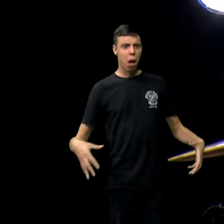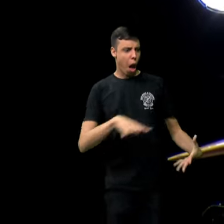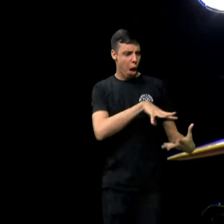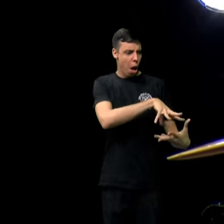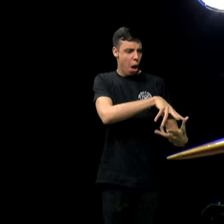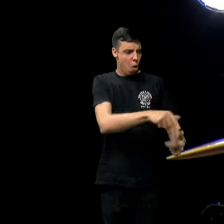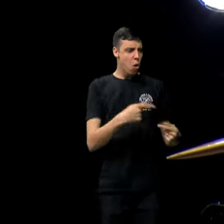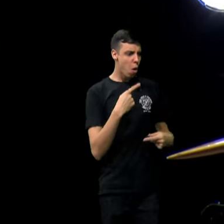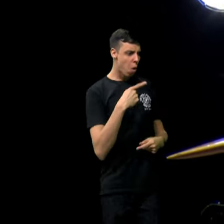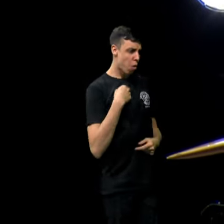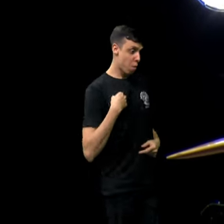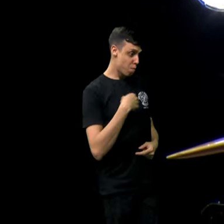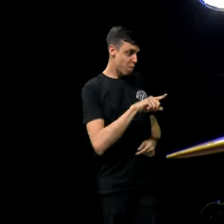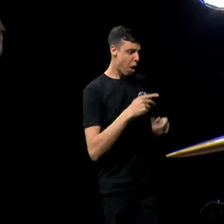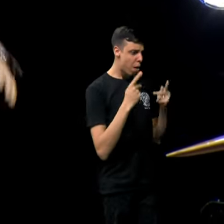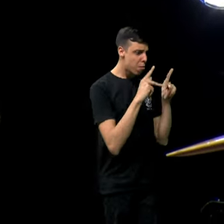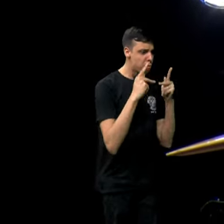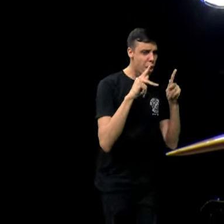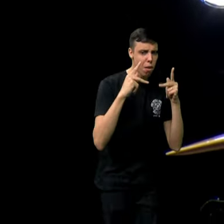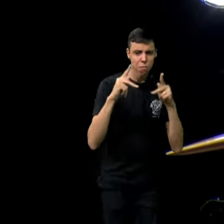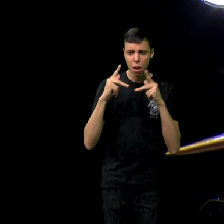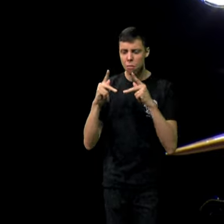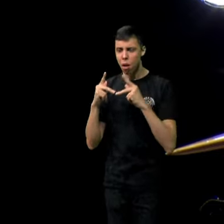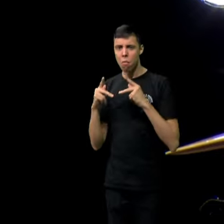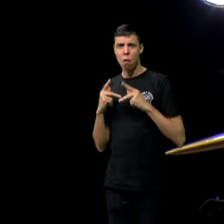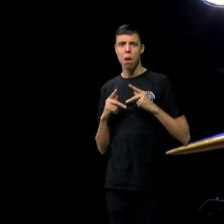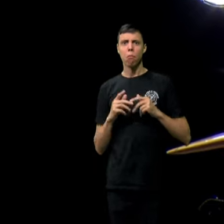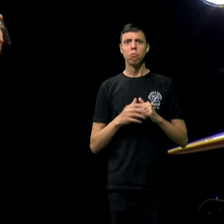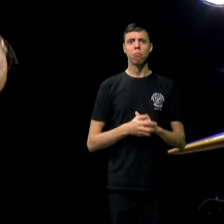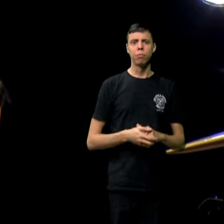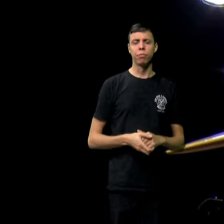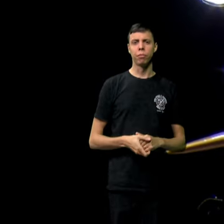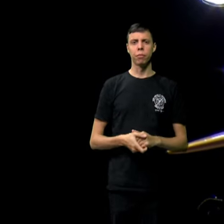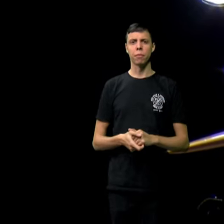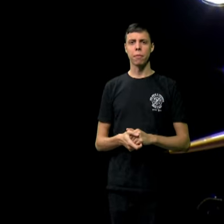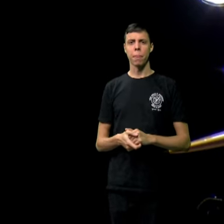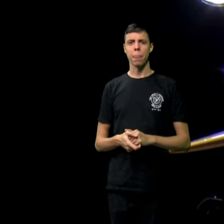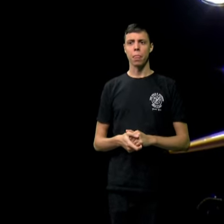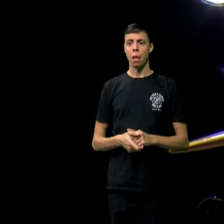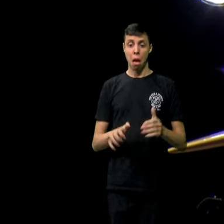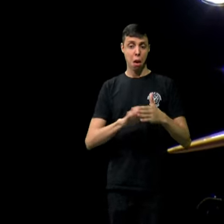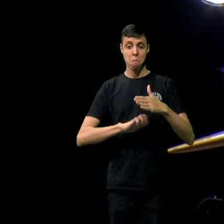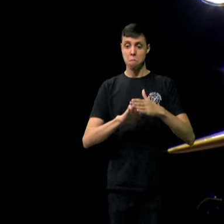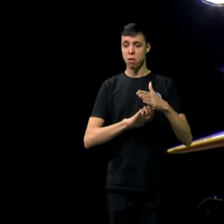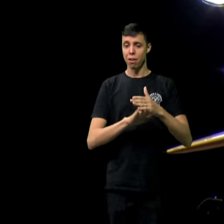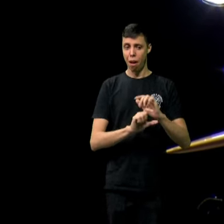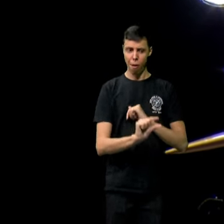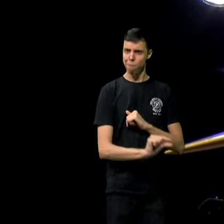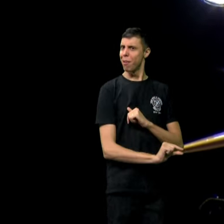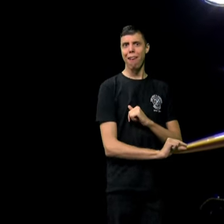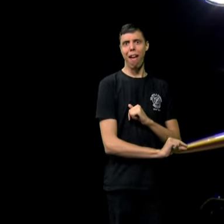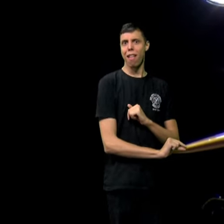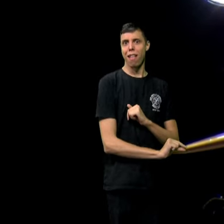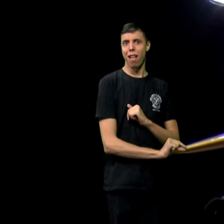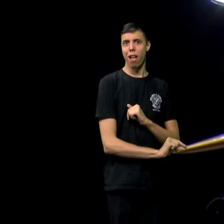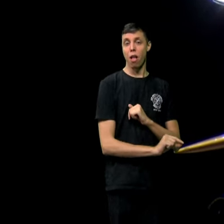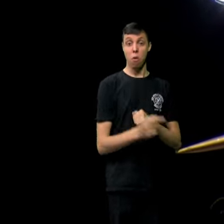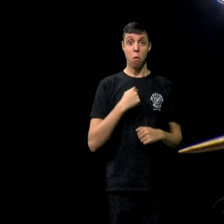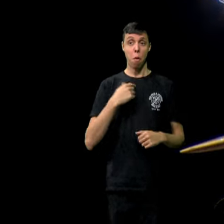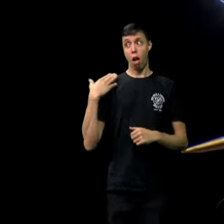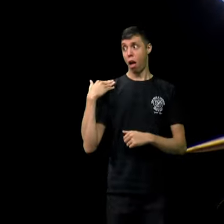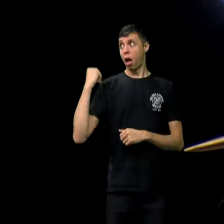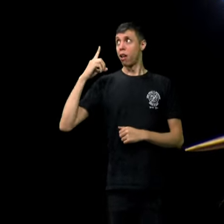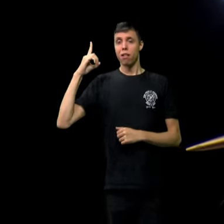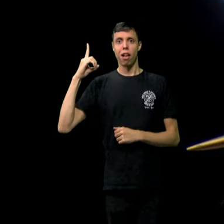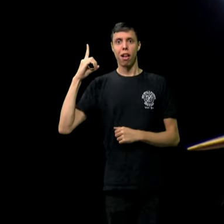terra, Senhor. Não vou estar preso de um sistema, de uma empresa, nem daquilo que eu mesmo criei. E Deus, como é mais rápido que nós, e